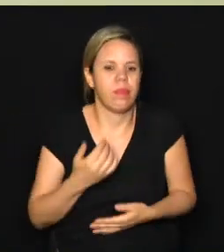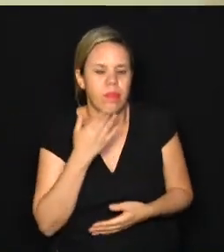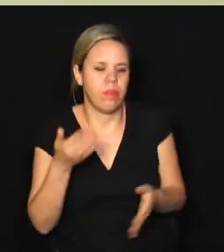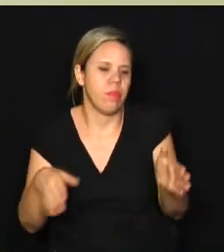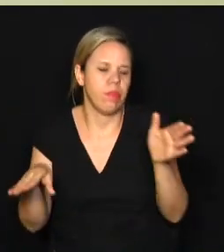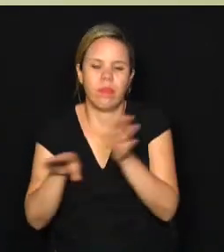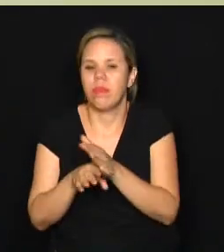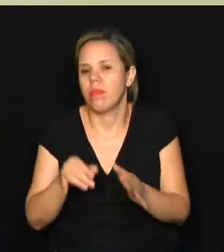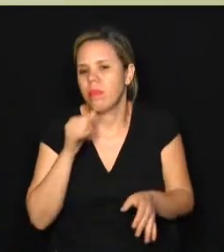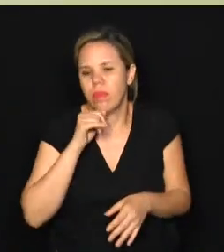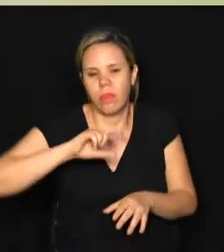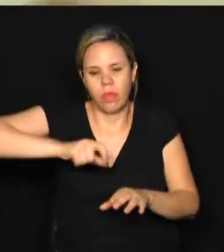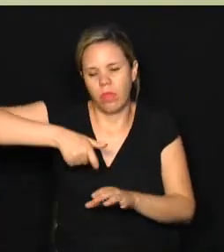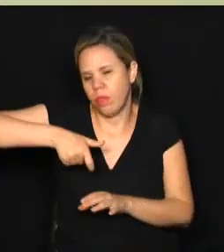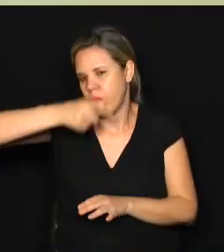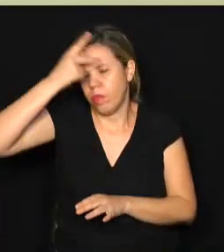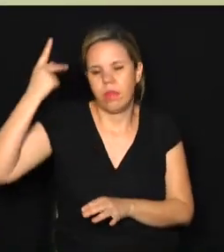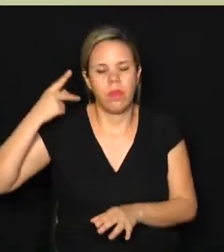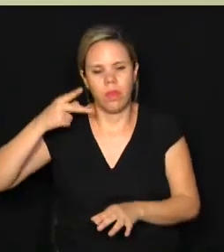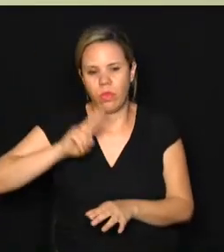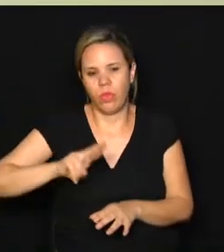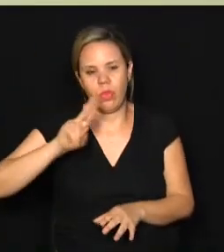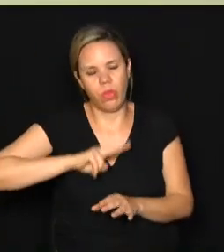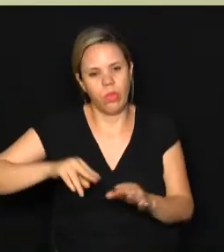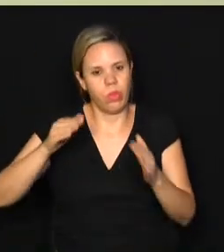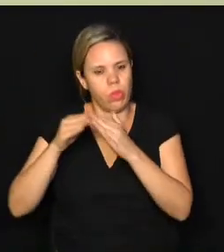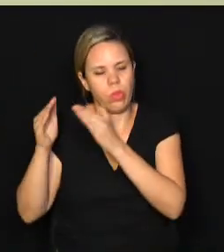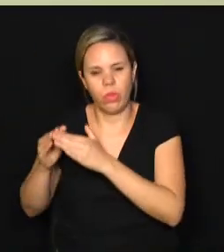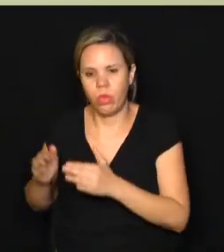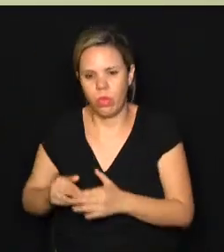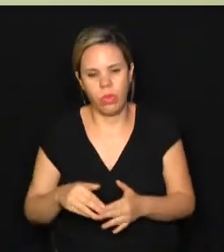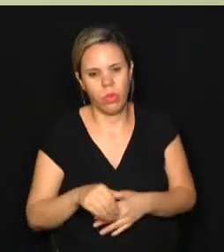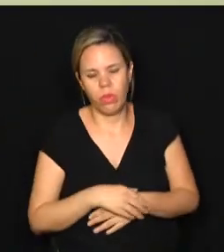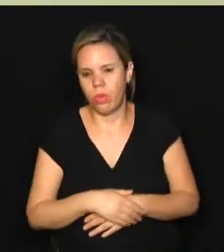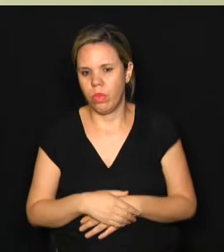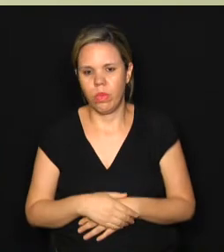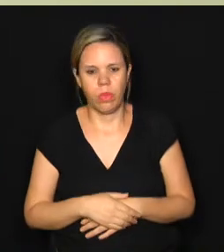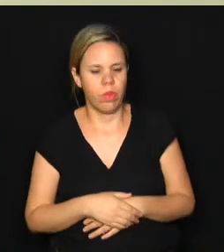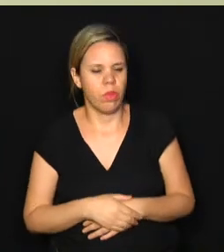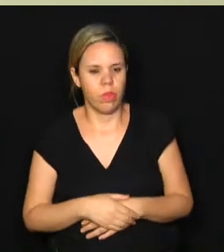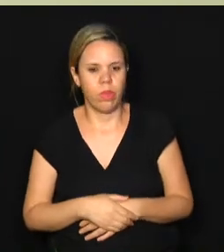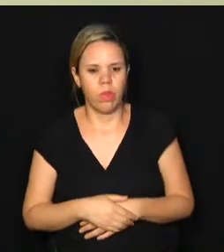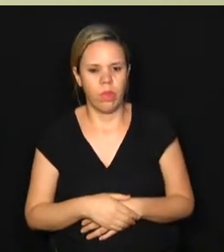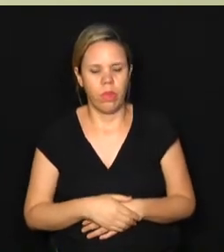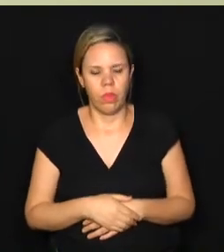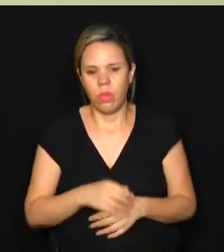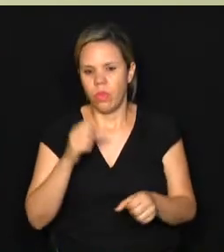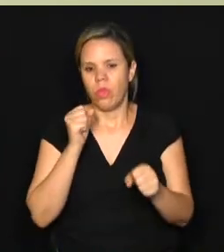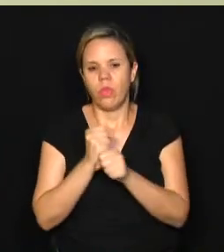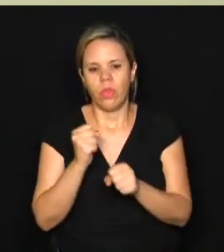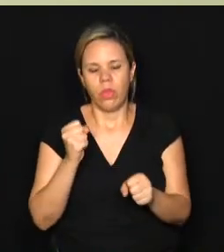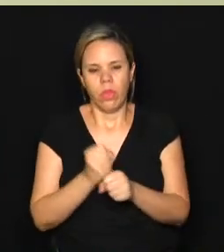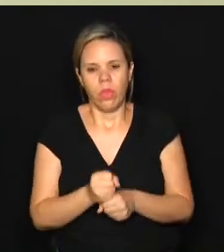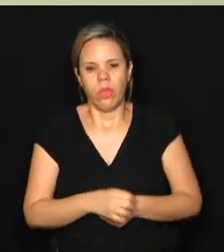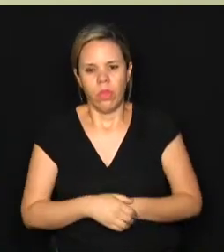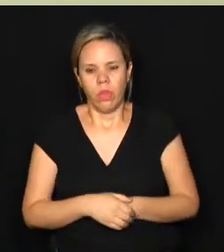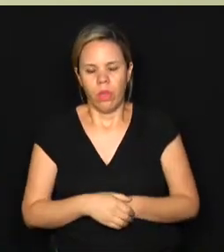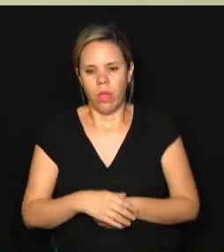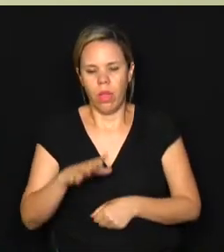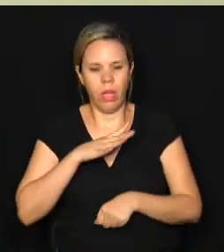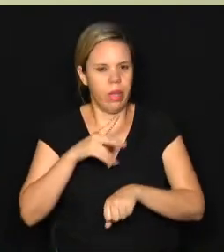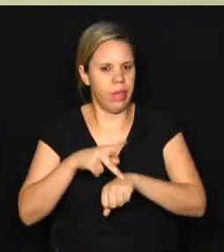por exemplo, na torneira das pessoas, como é o caso bastante bizarro da obra de Pedreira,